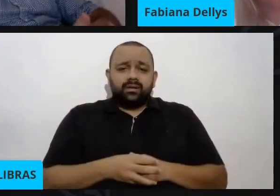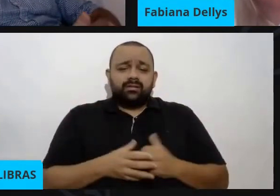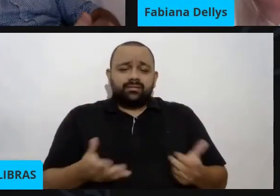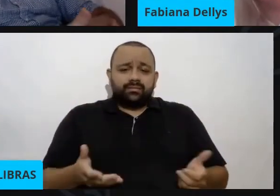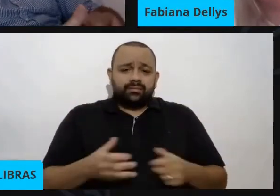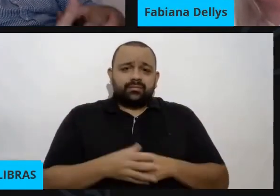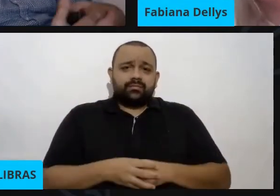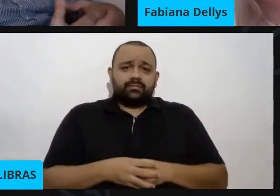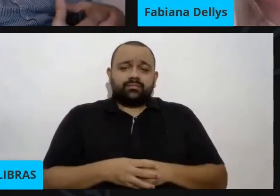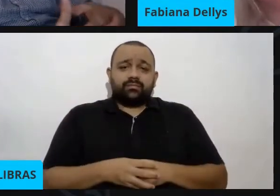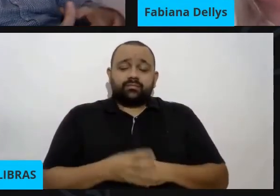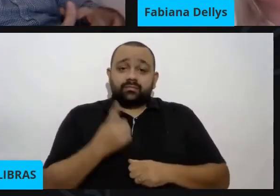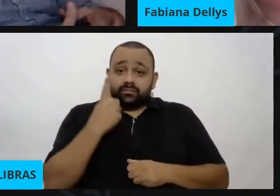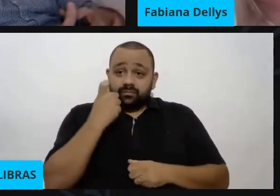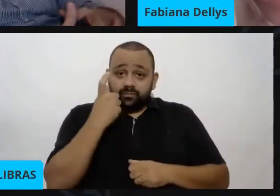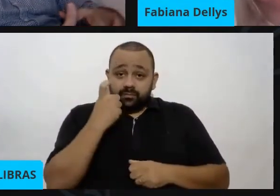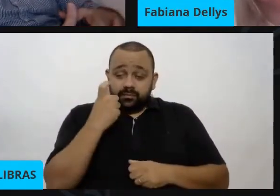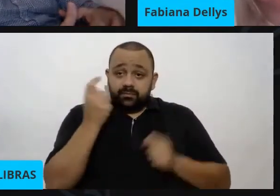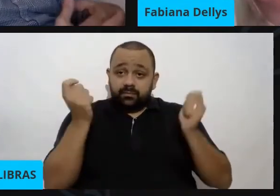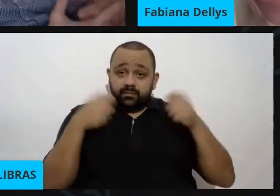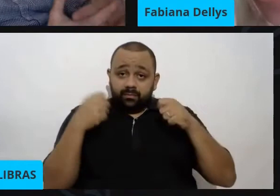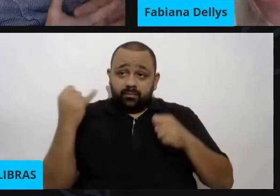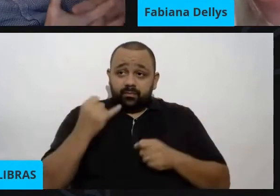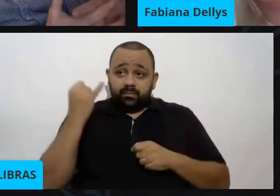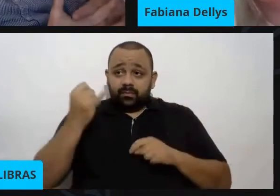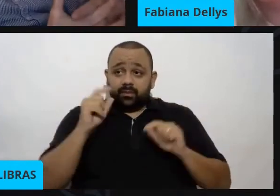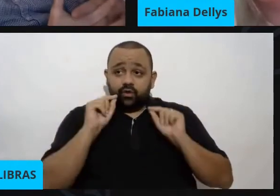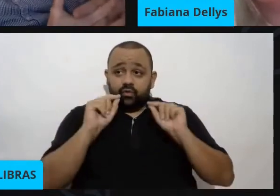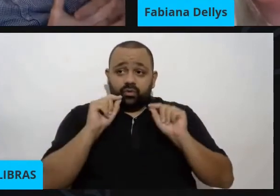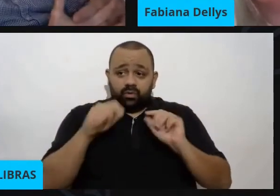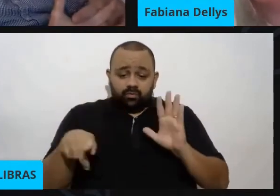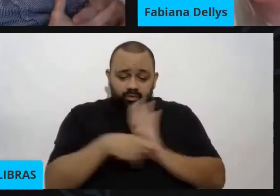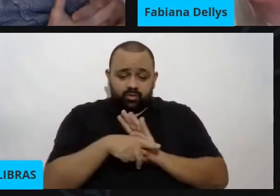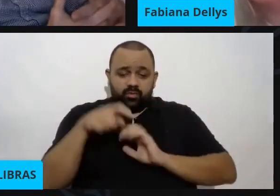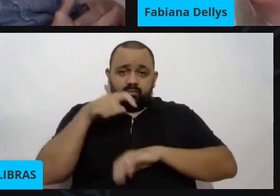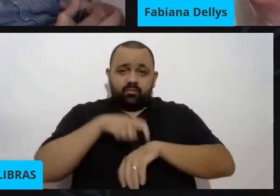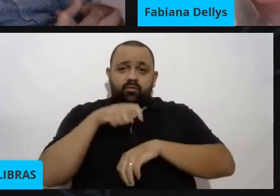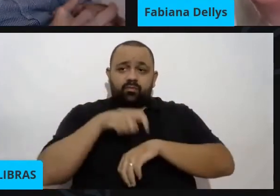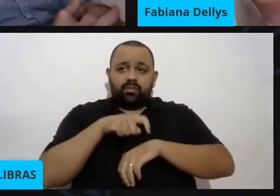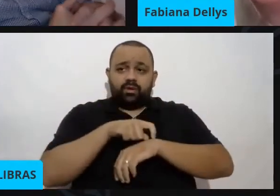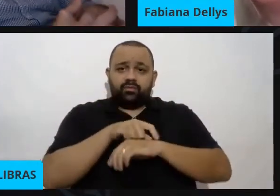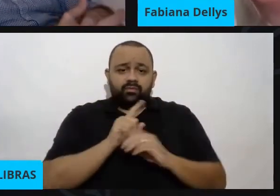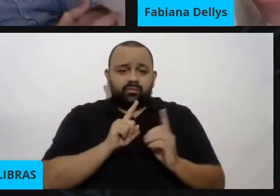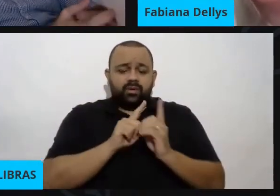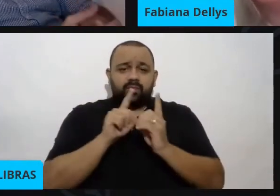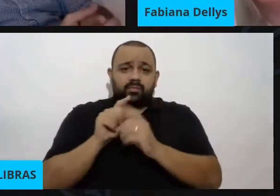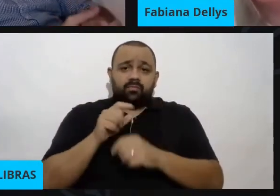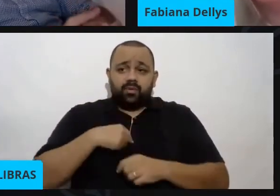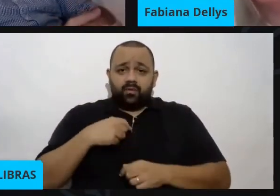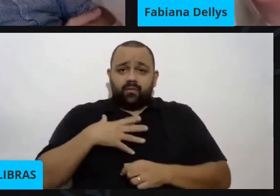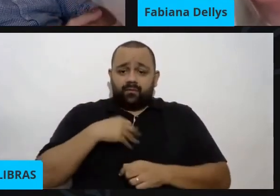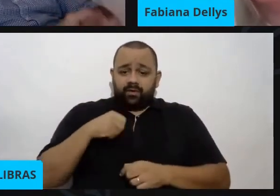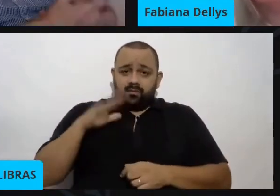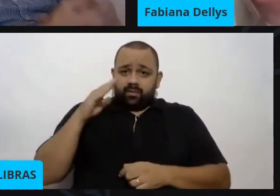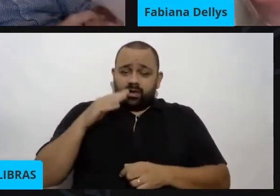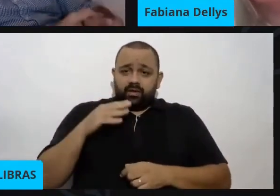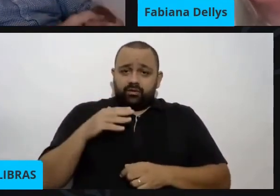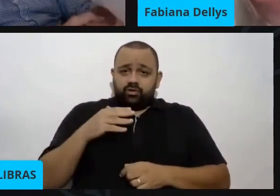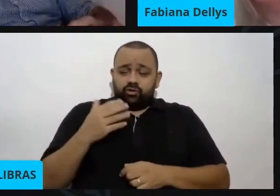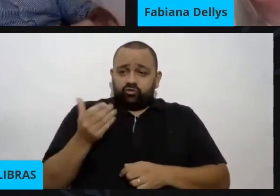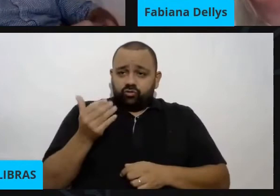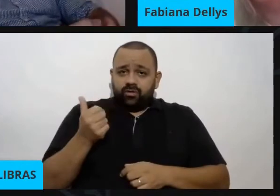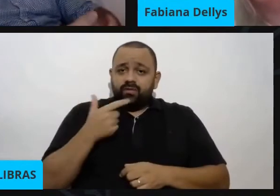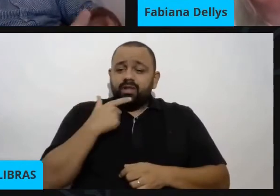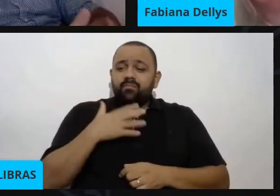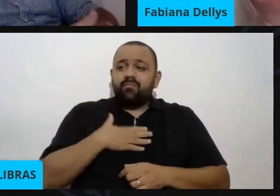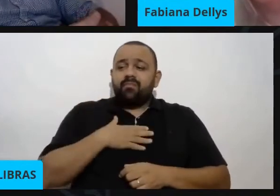A única coisa que dá valor é esse momento de proximidade. O meu filho mais novo, eu chamo ele de meu remedinho. Meu